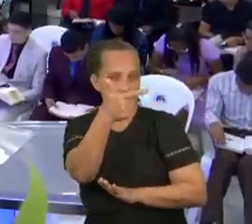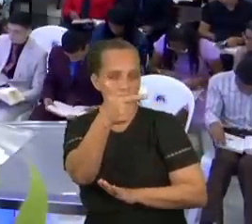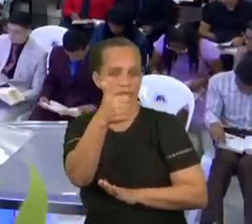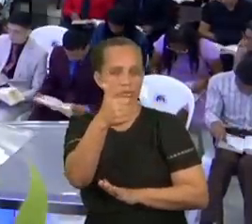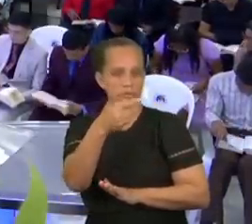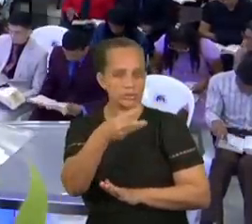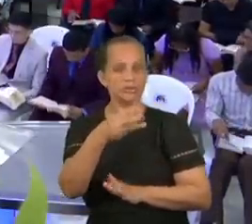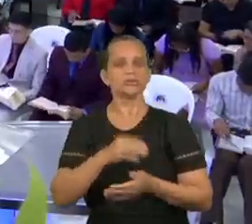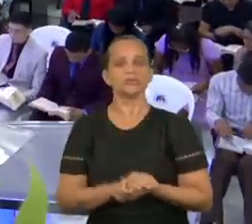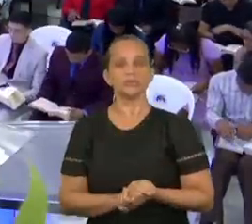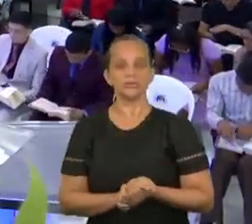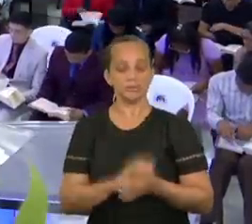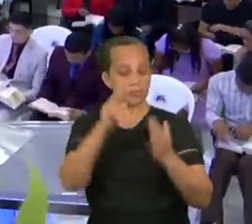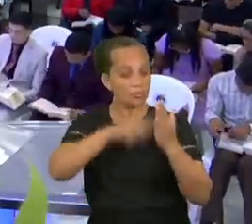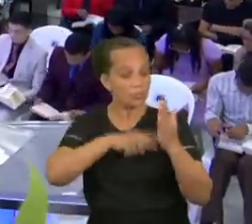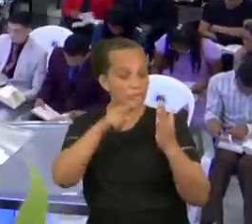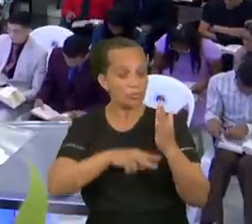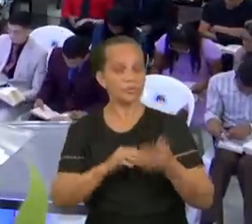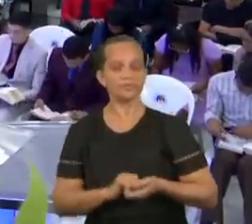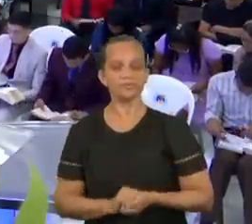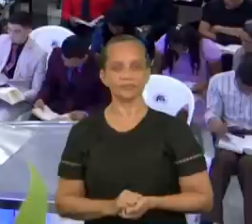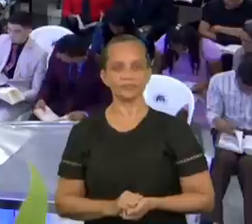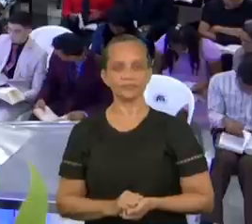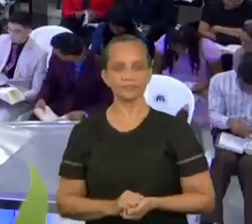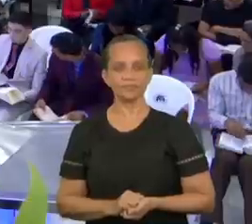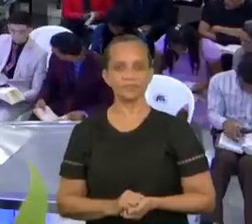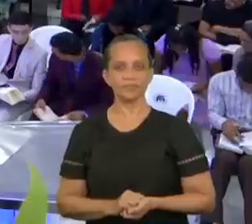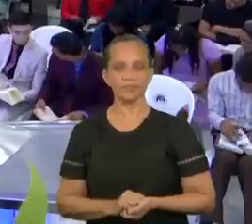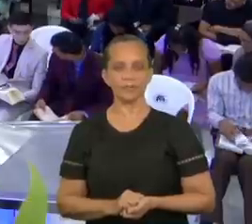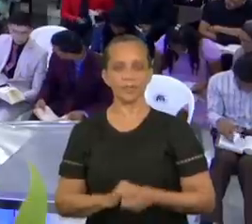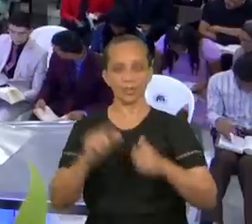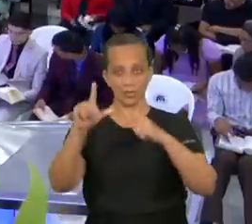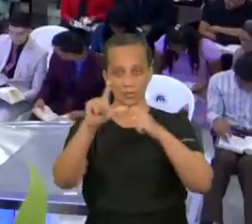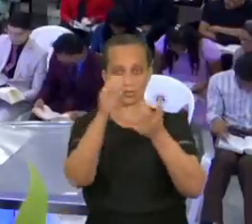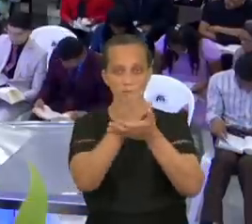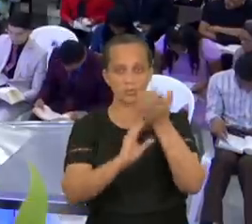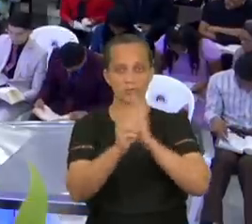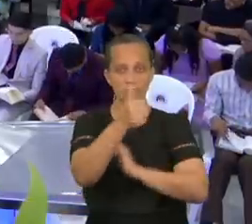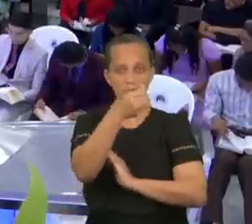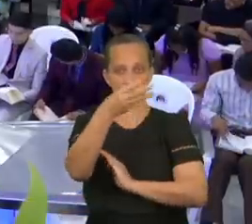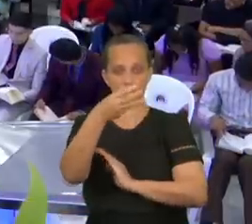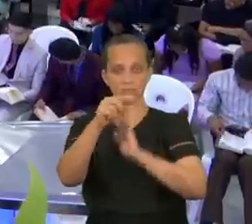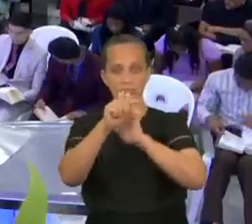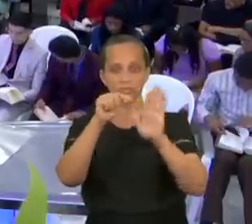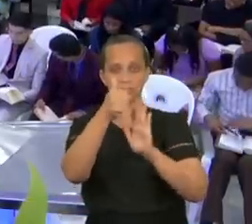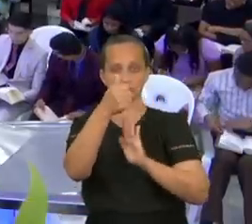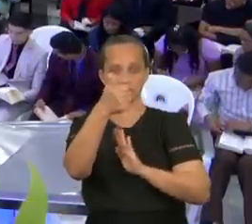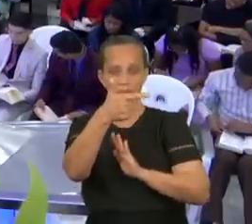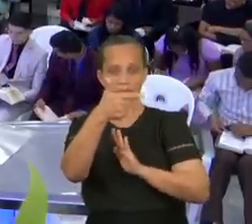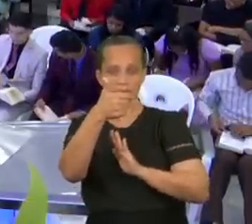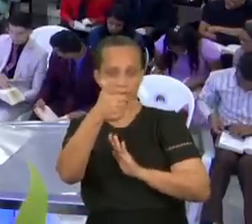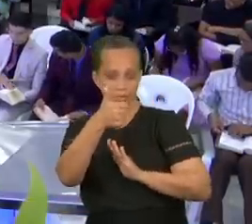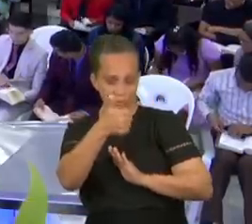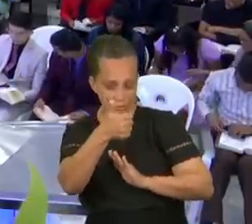leia aí Capítulo 12 capítulo 15 de Lucas Versículo 12 e o Versículo